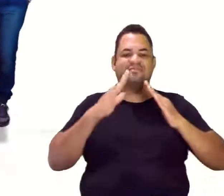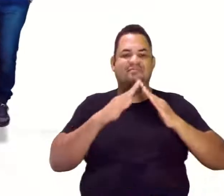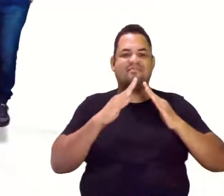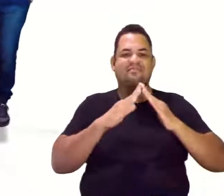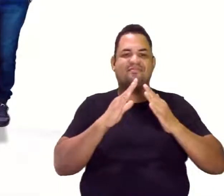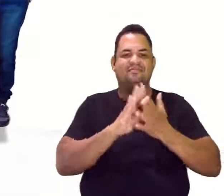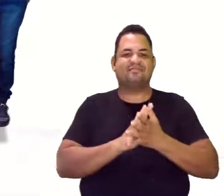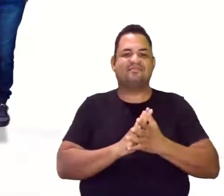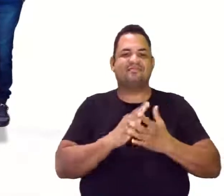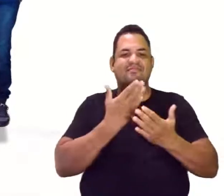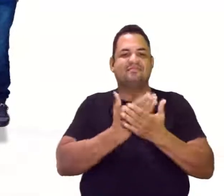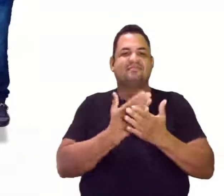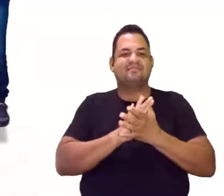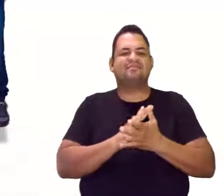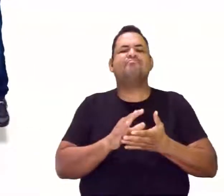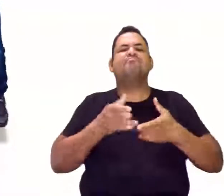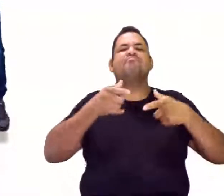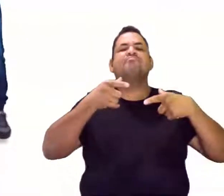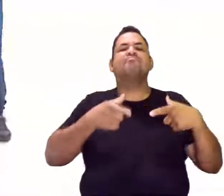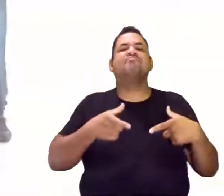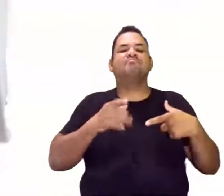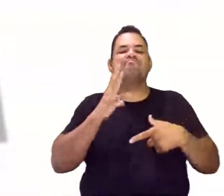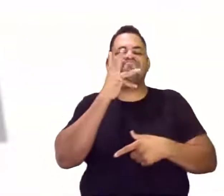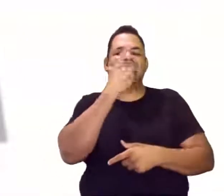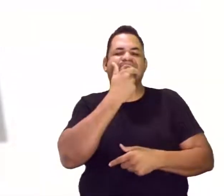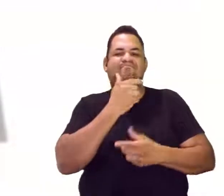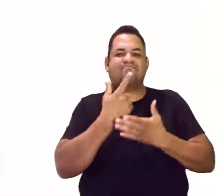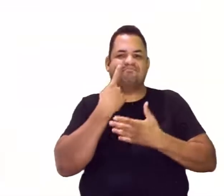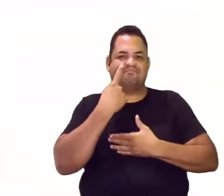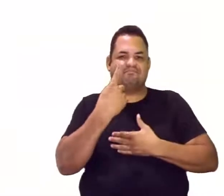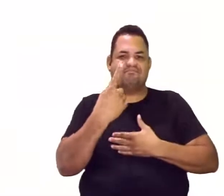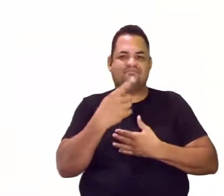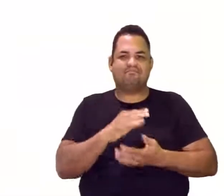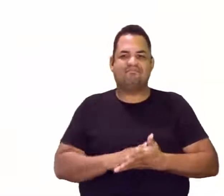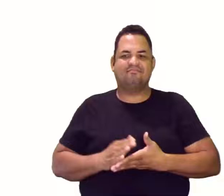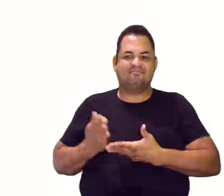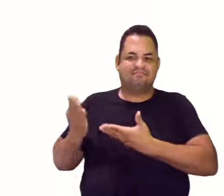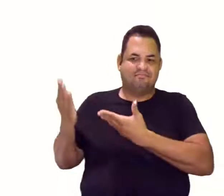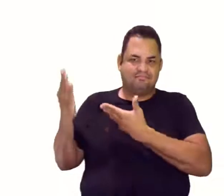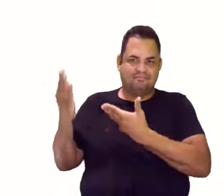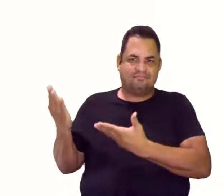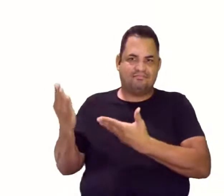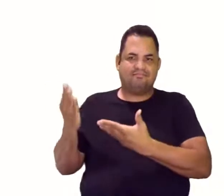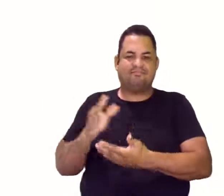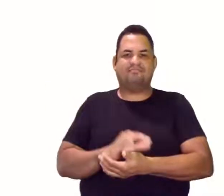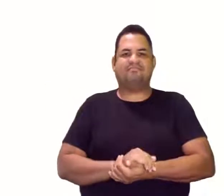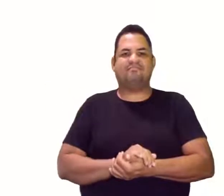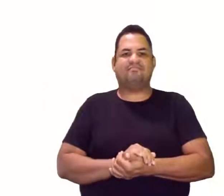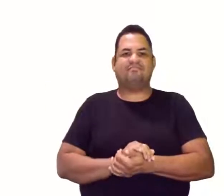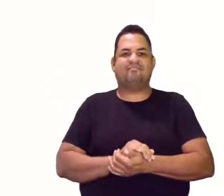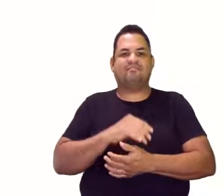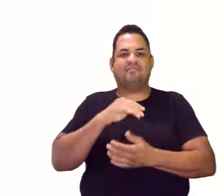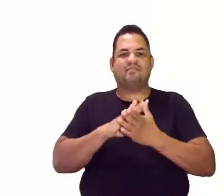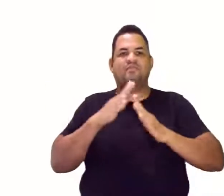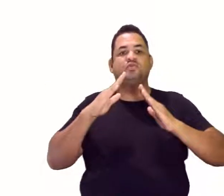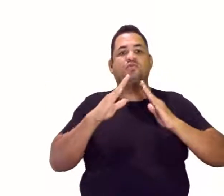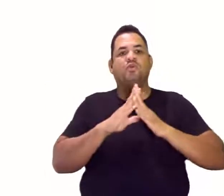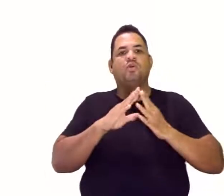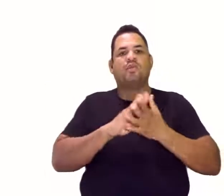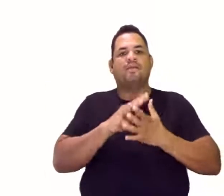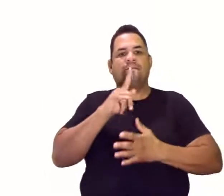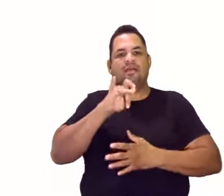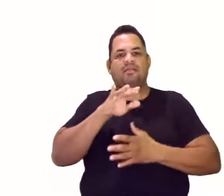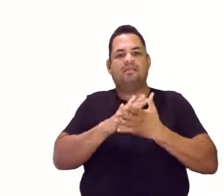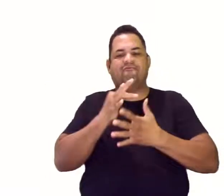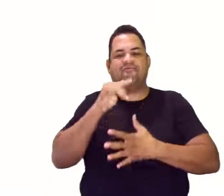escola tão bonita, onde será? Vamos verificar? Vamos olhar? Então, a escola de hoje é a escola Padre Feijó. No